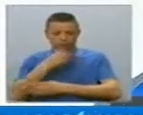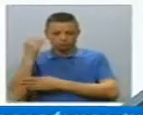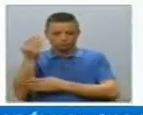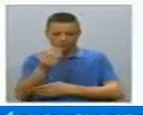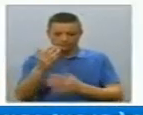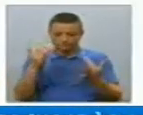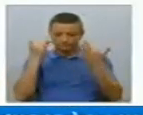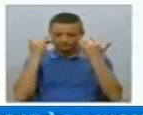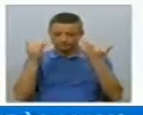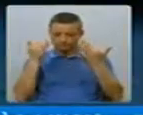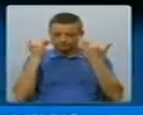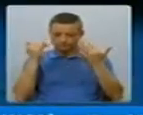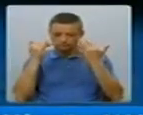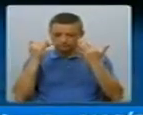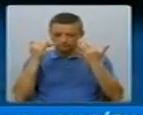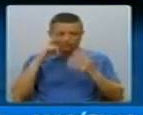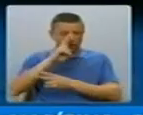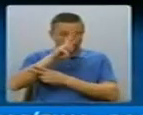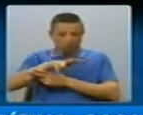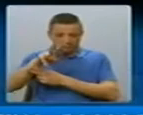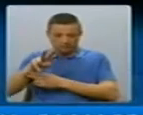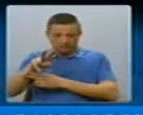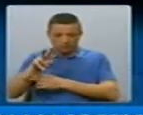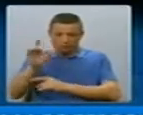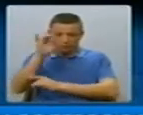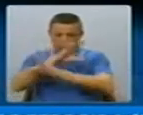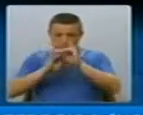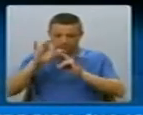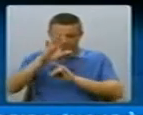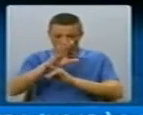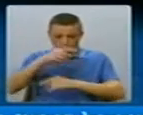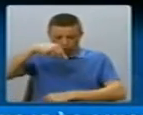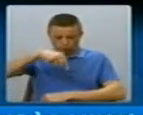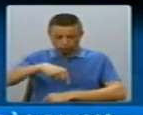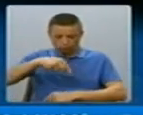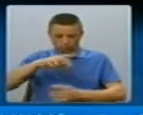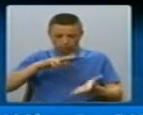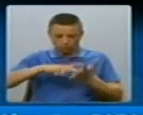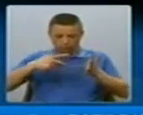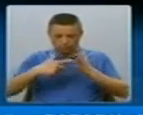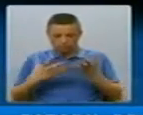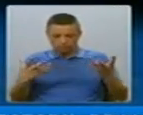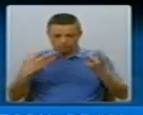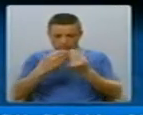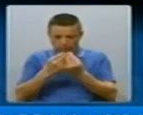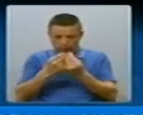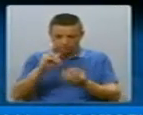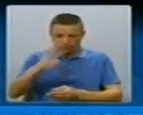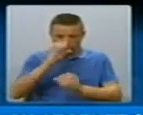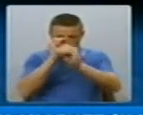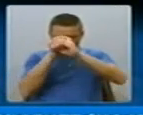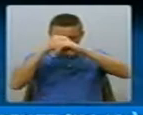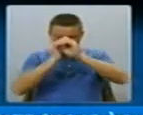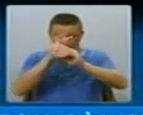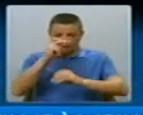notícias que nos chegam do Observatório Europeu do Sul, do ESO, e que junta a tecnologia extraordinária de dois telescópios, o